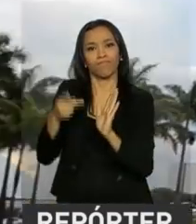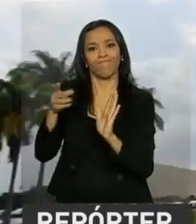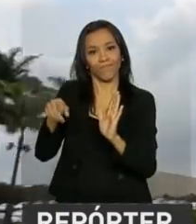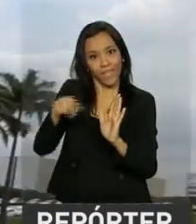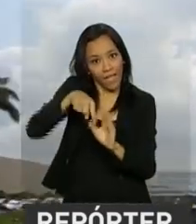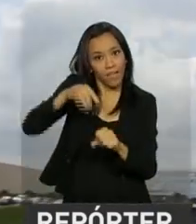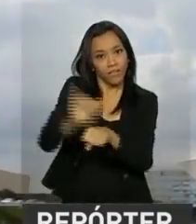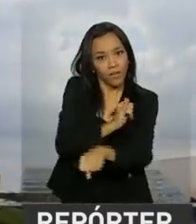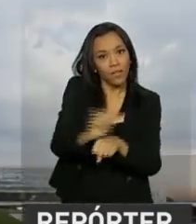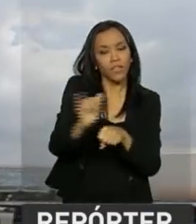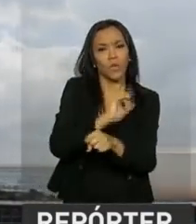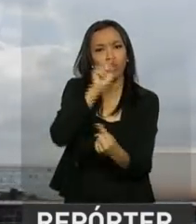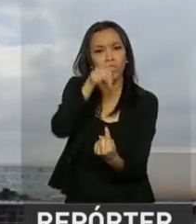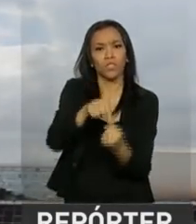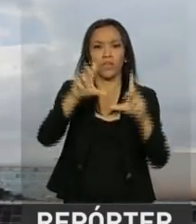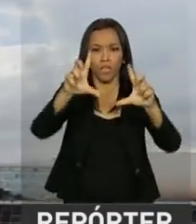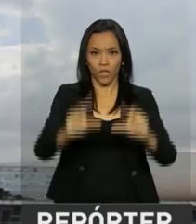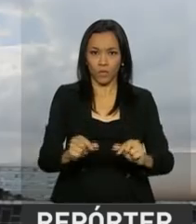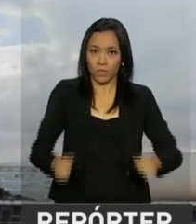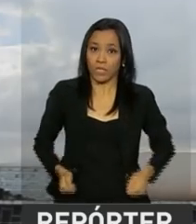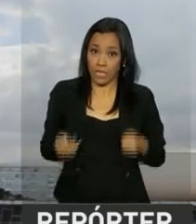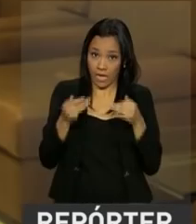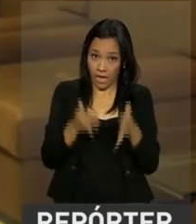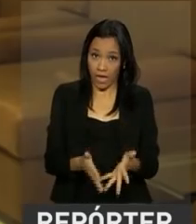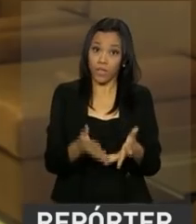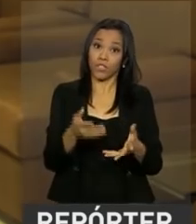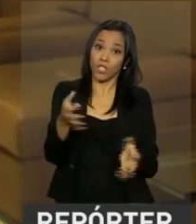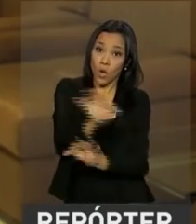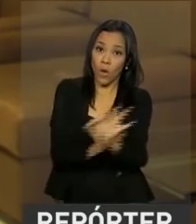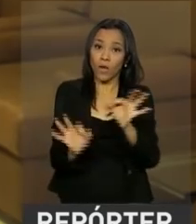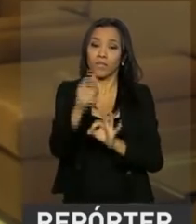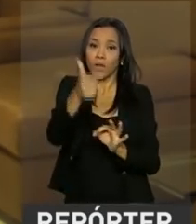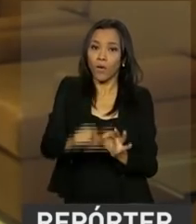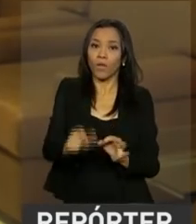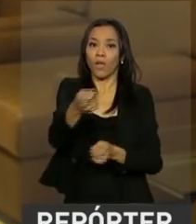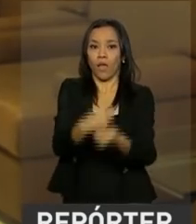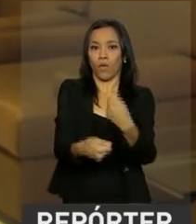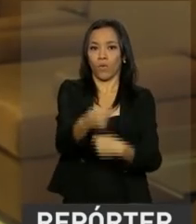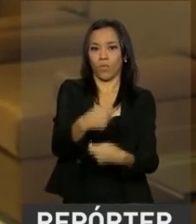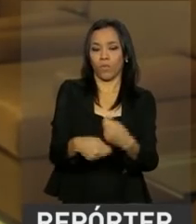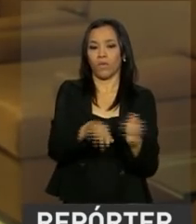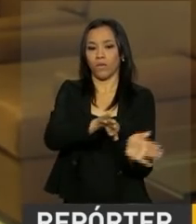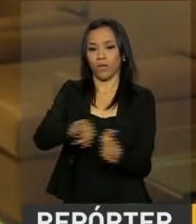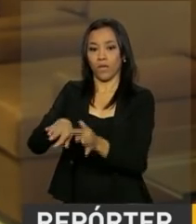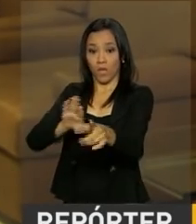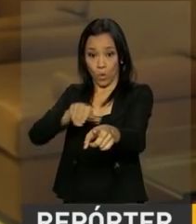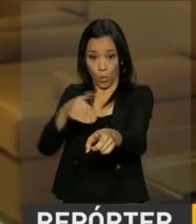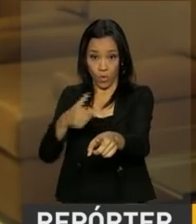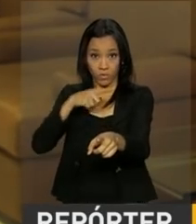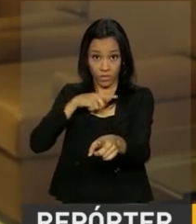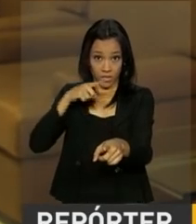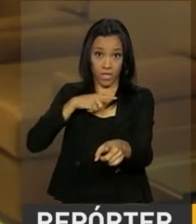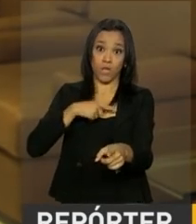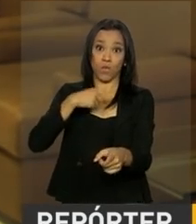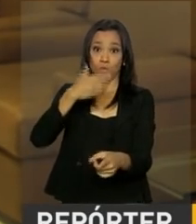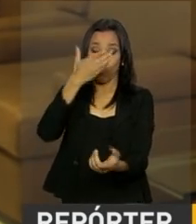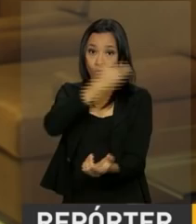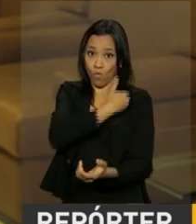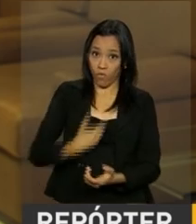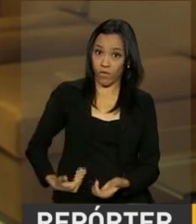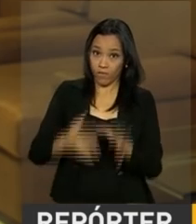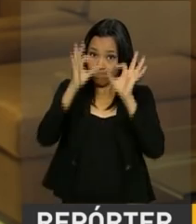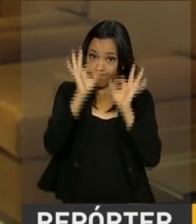meta é reduzir gastos e colocar a economia em ordem. Quando você tem o governo definitivo, você tem mais condições, porque